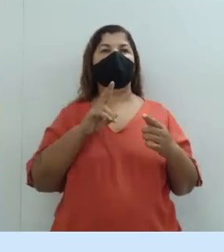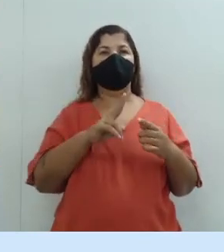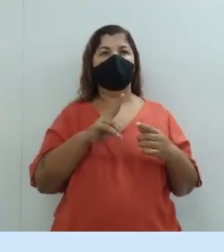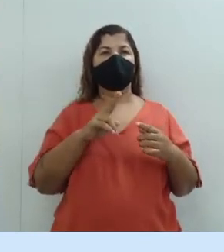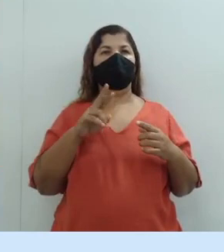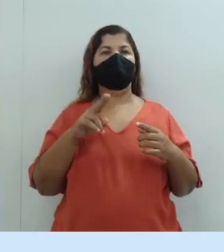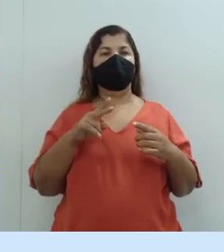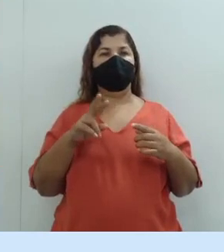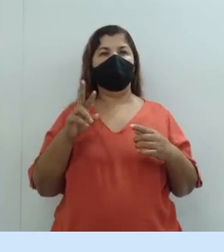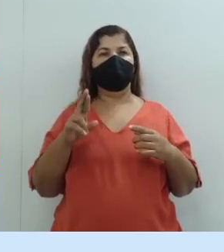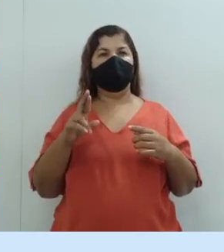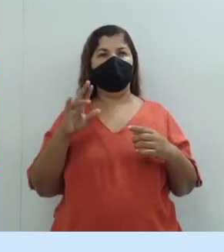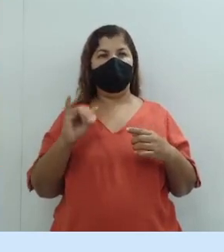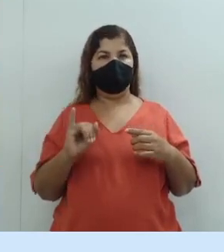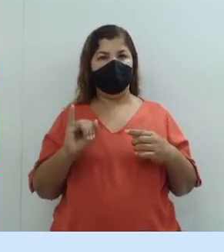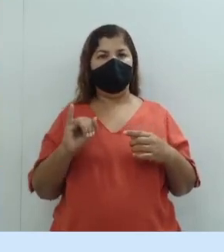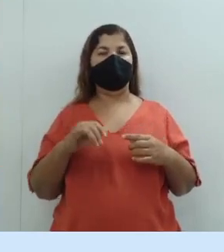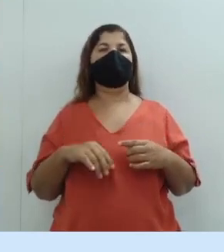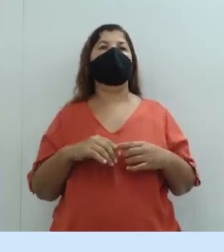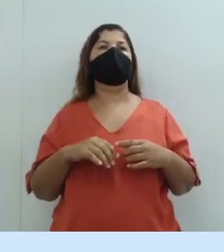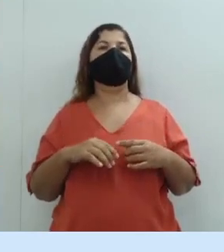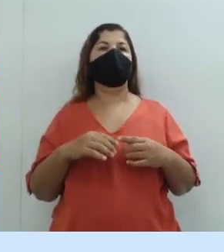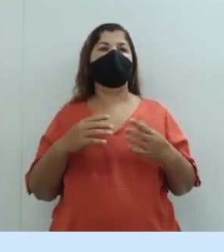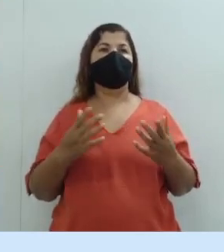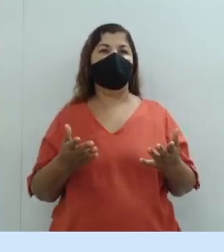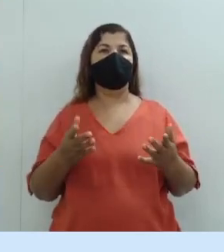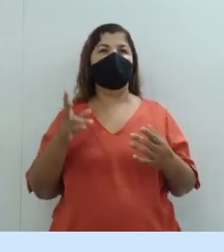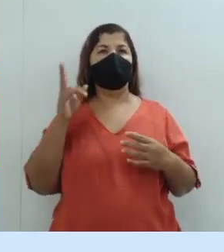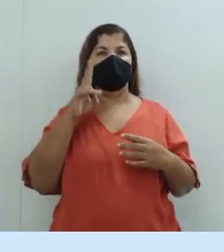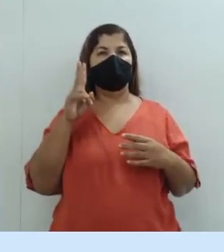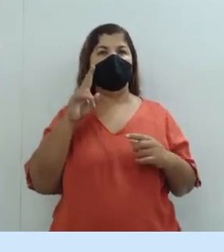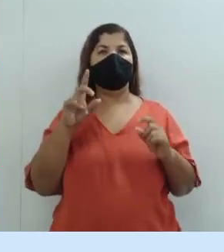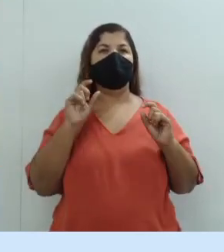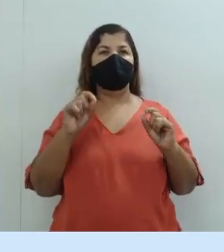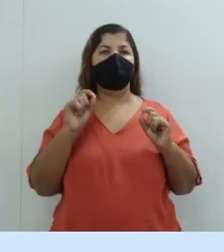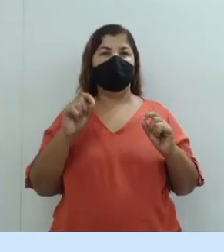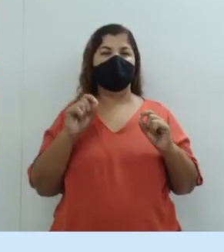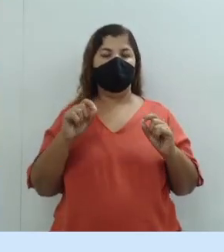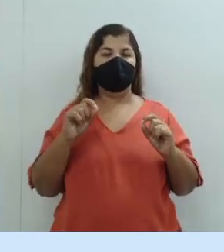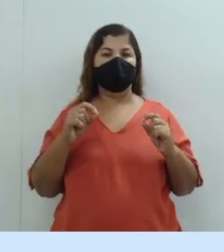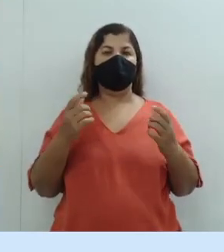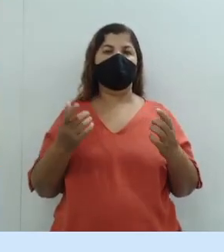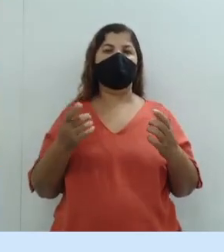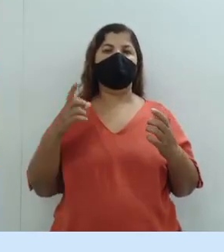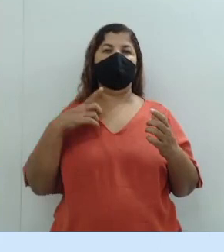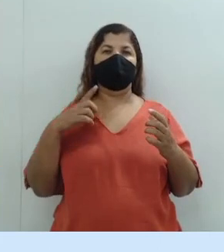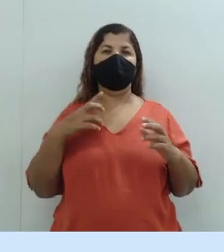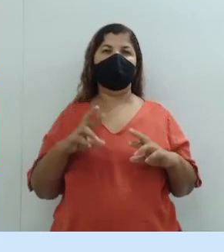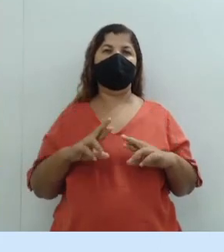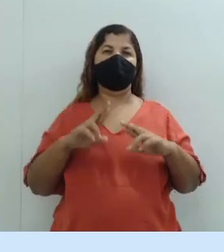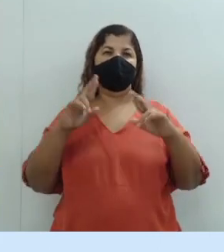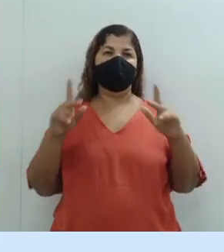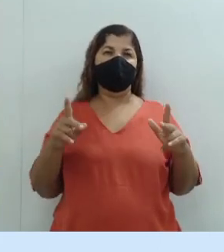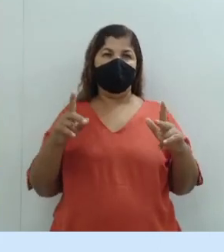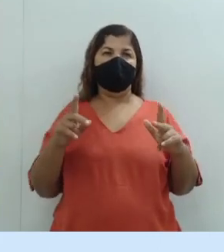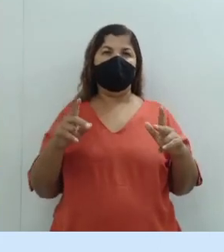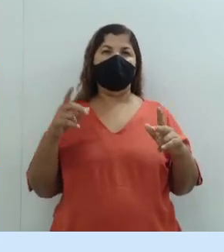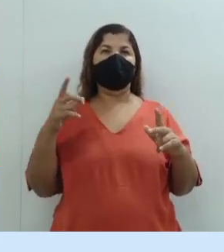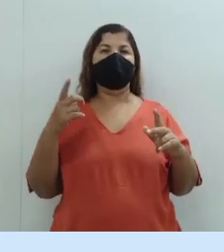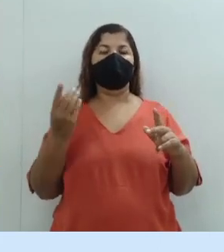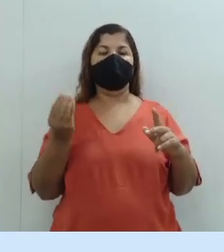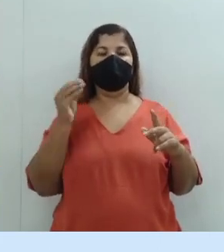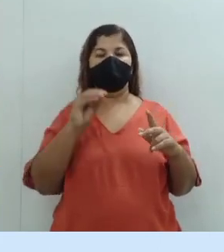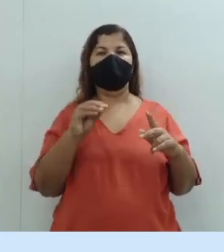resistência vezes corrente elétrica. Muitas vezes, lembrando que a gente enxerga a diferença de potencial muitas vezes como a letrinha V lá, né,